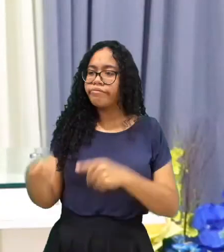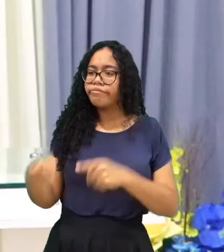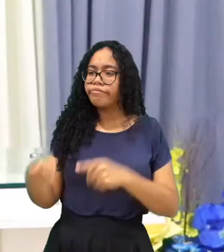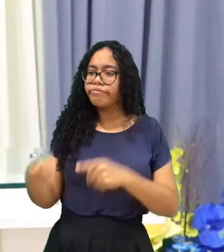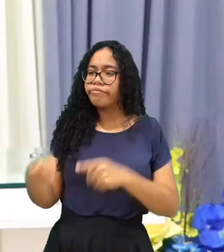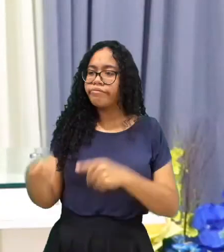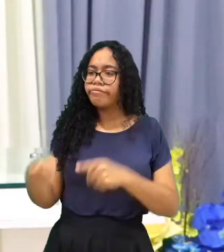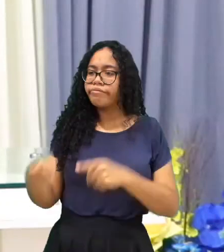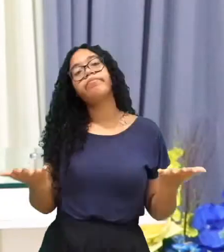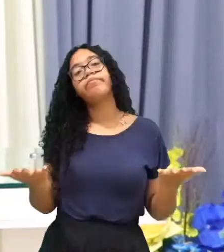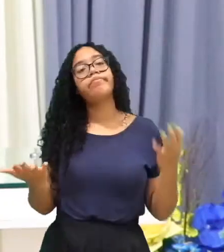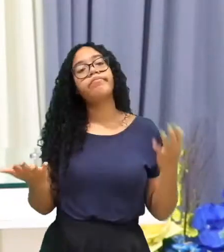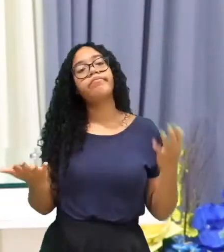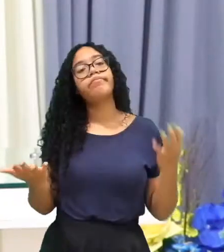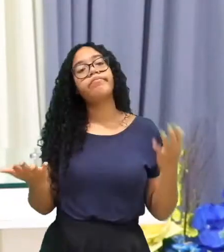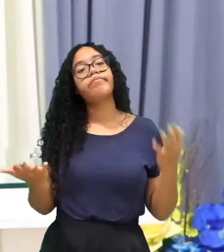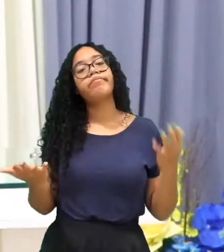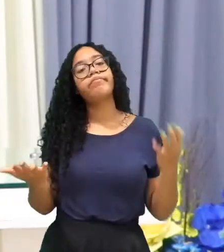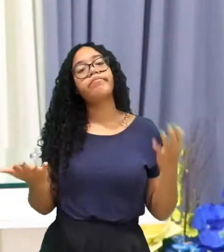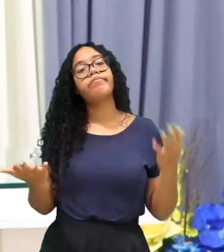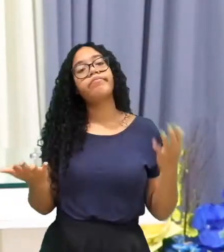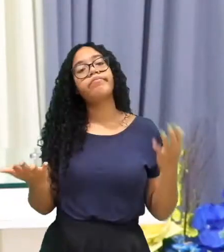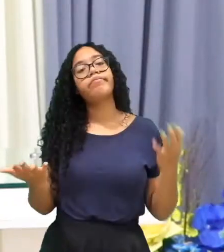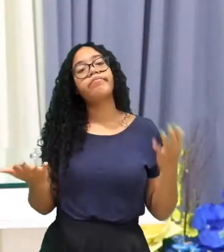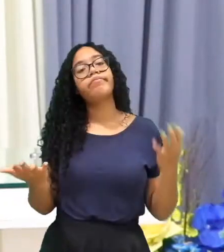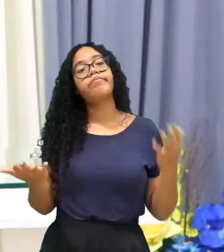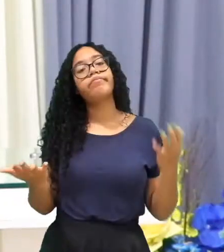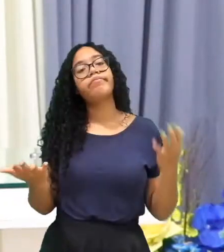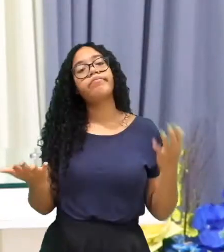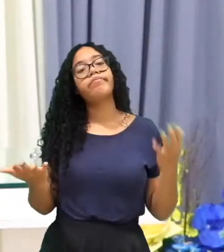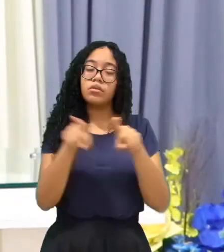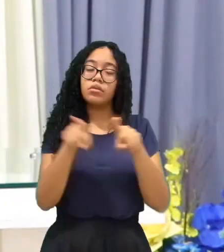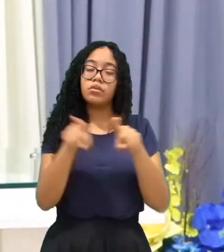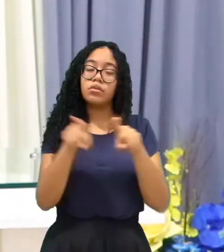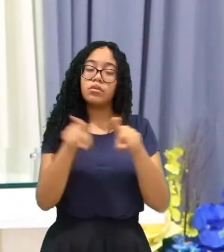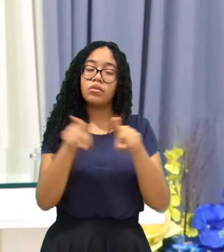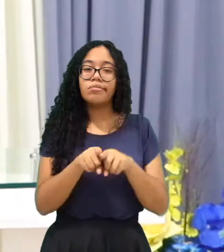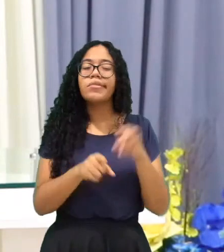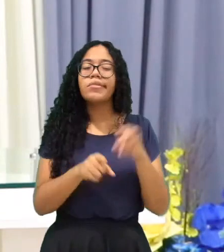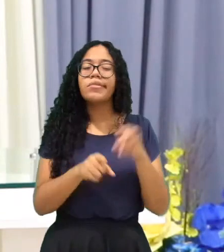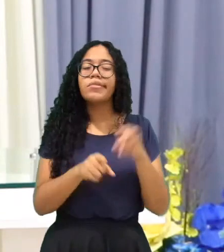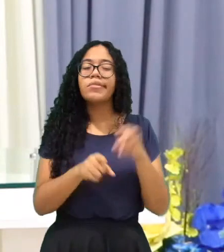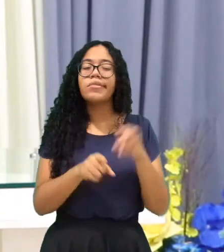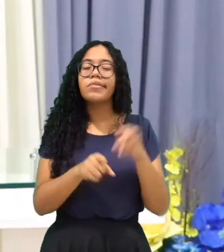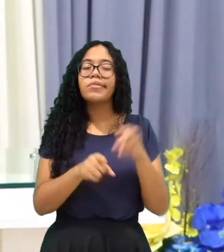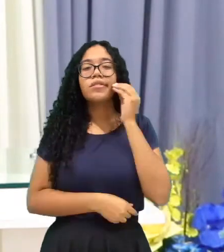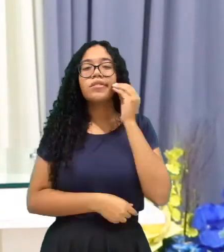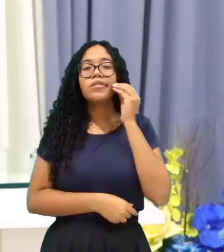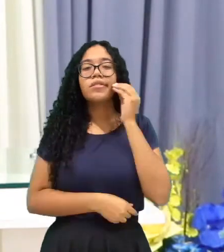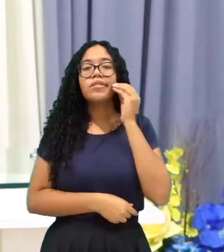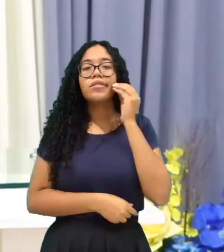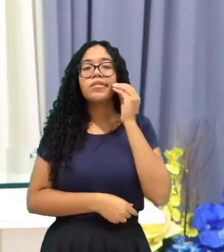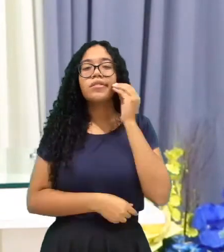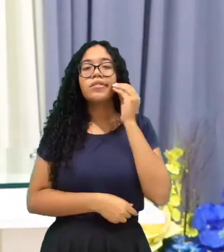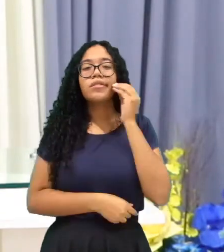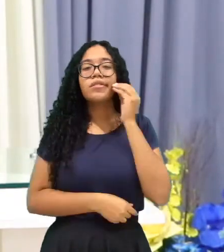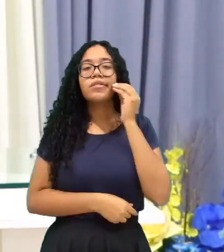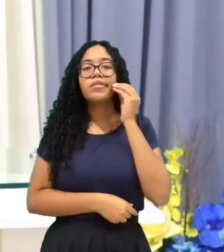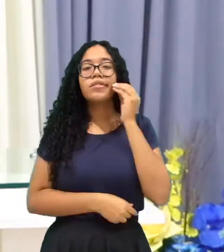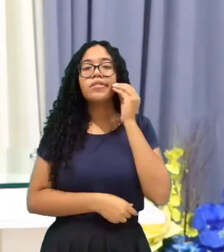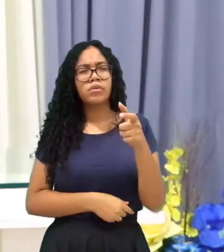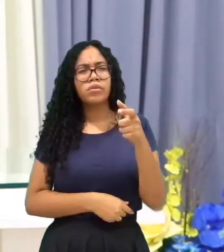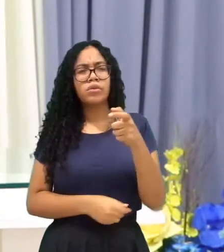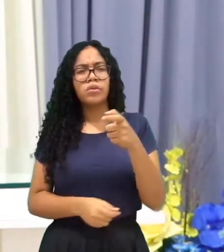Jacó tentando também dar um jeitinho, né? Eu acho interessante aqui o texto, já